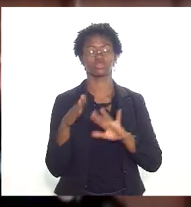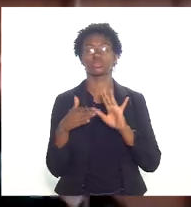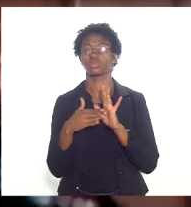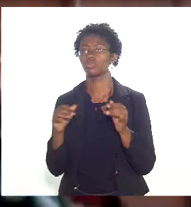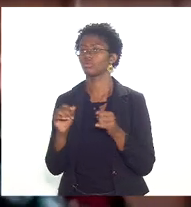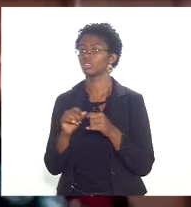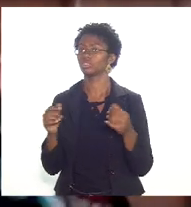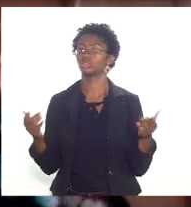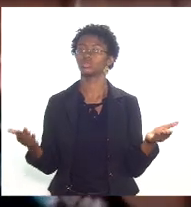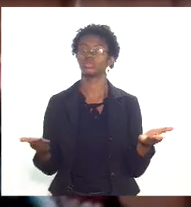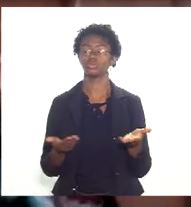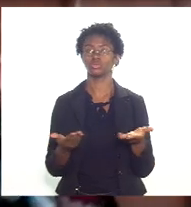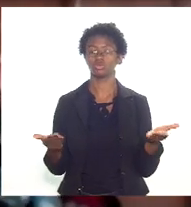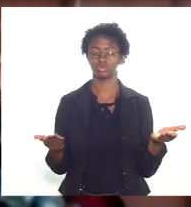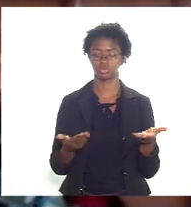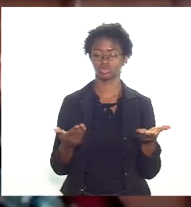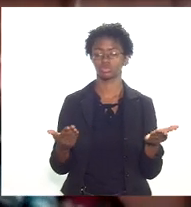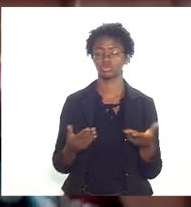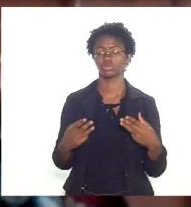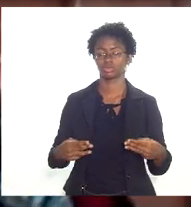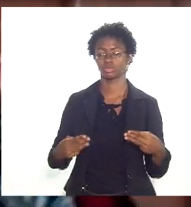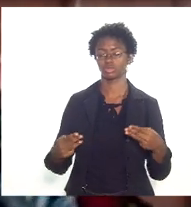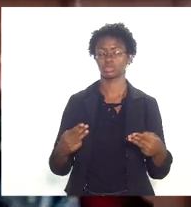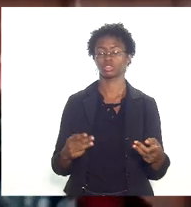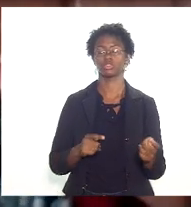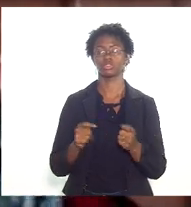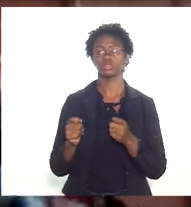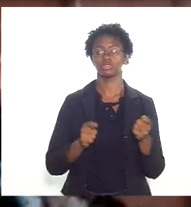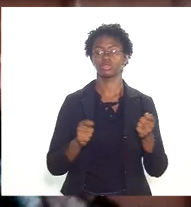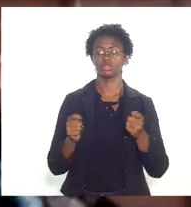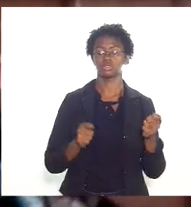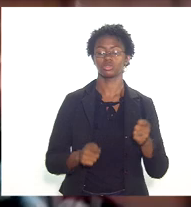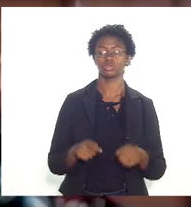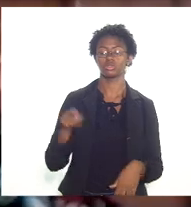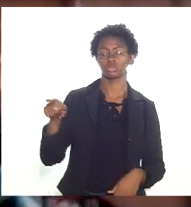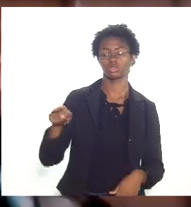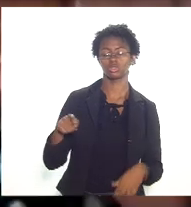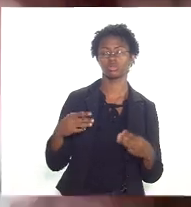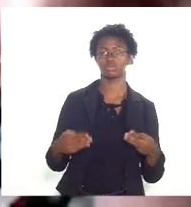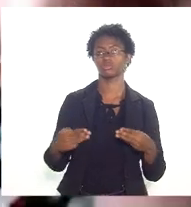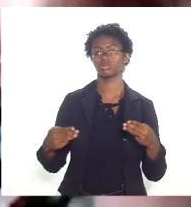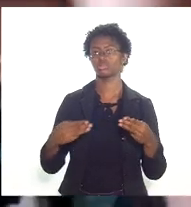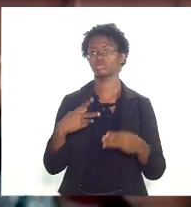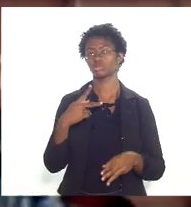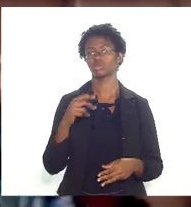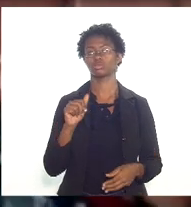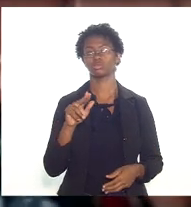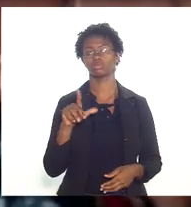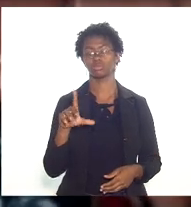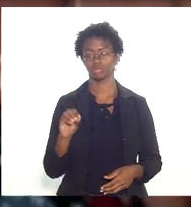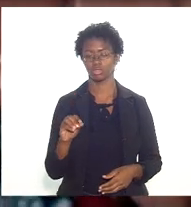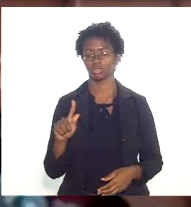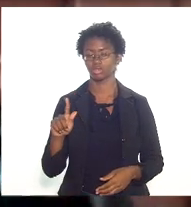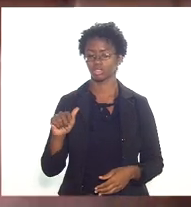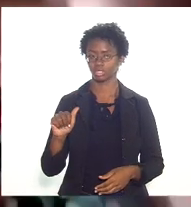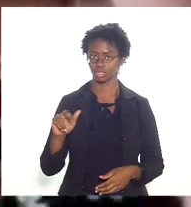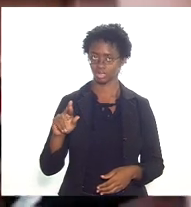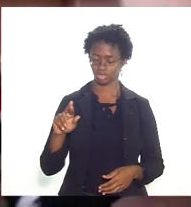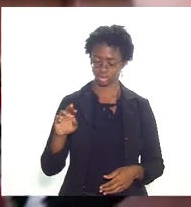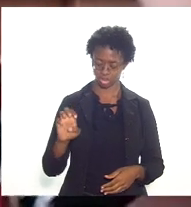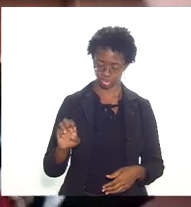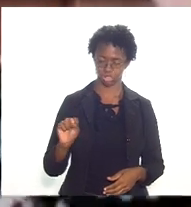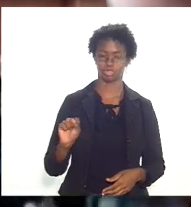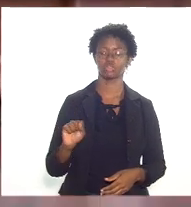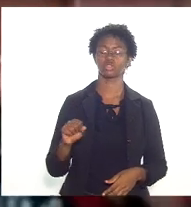hoje através do Ministério da economia da figura do ministro Paulo Guedes é um verdadeiro